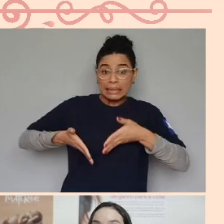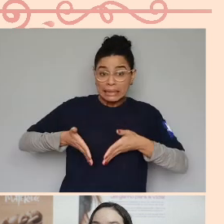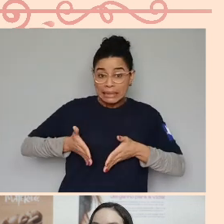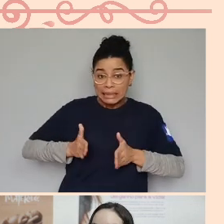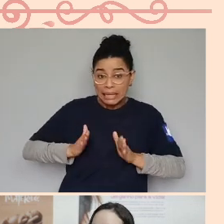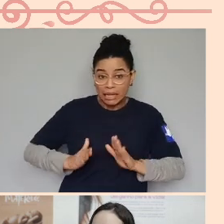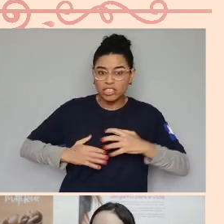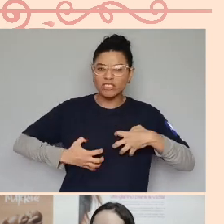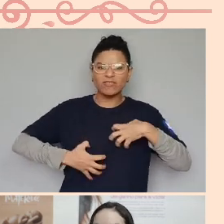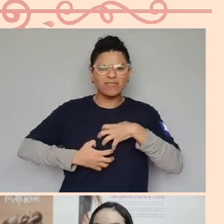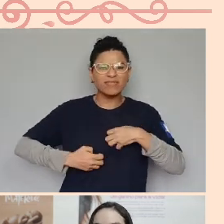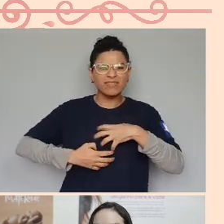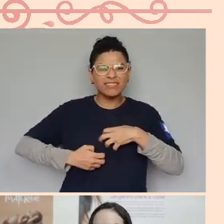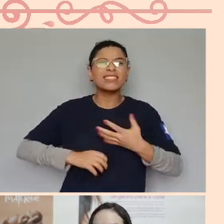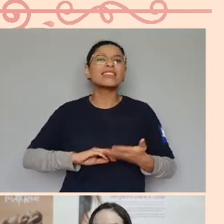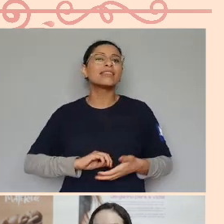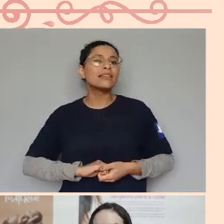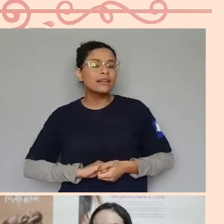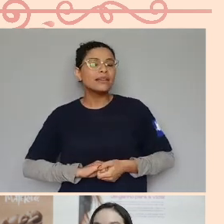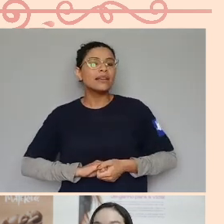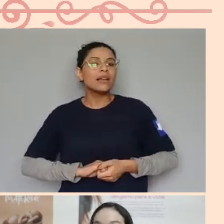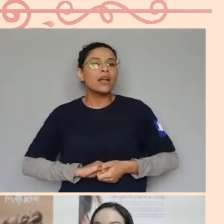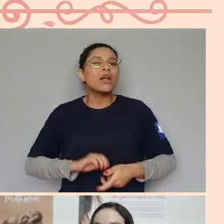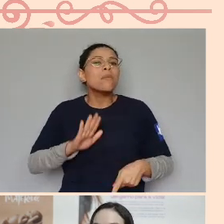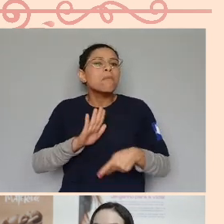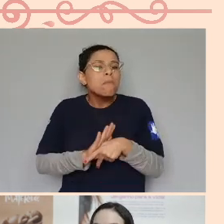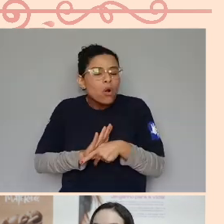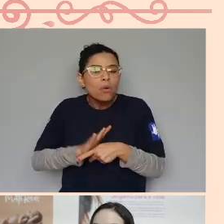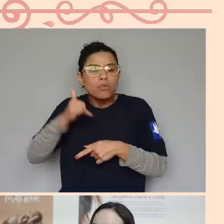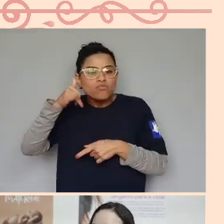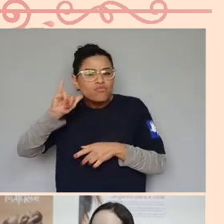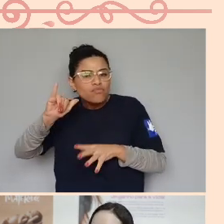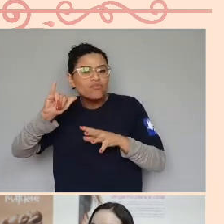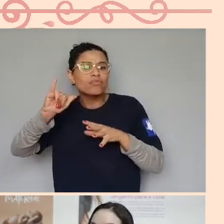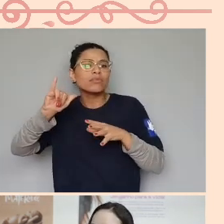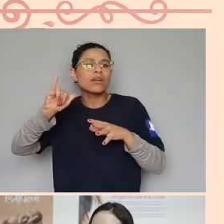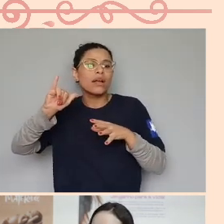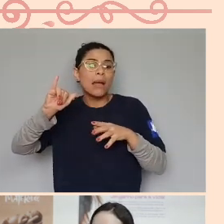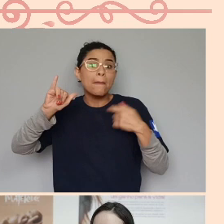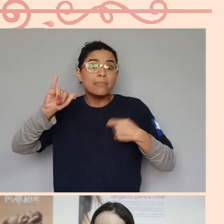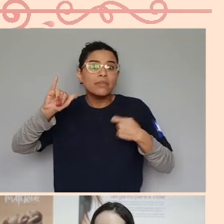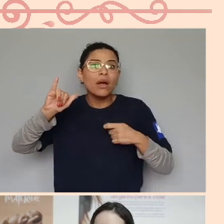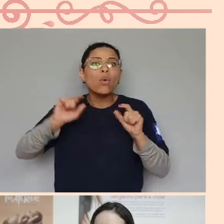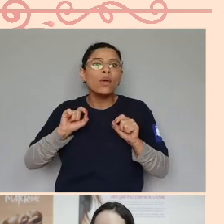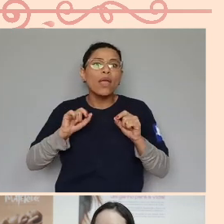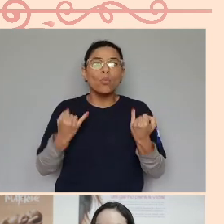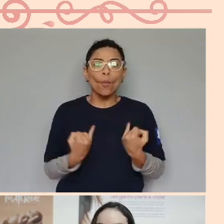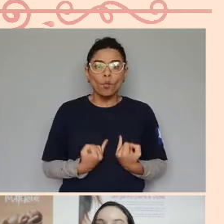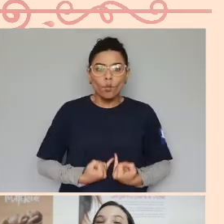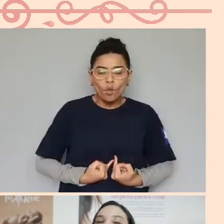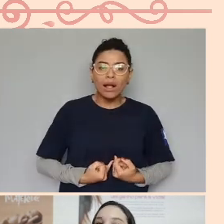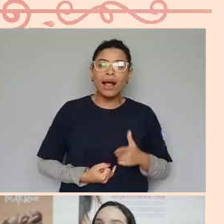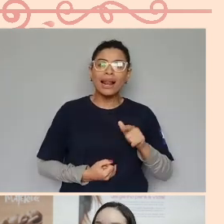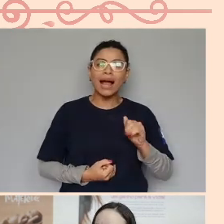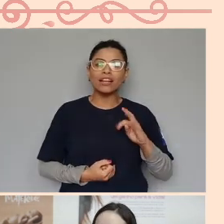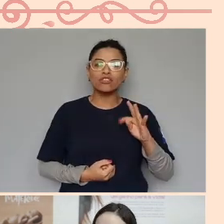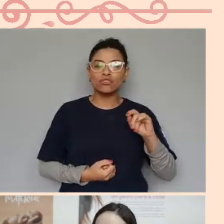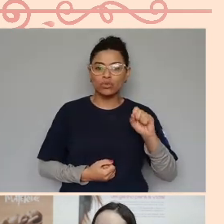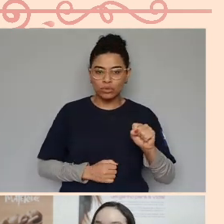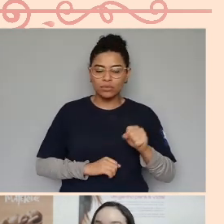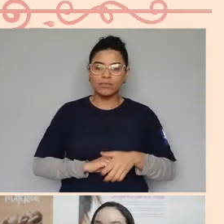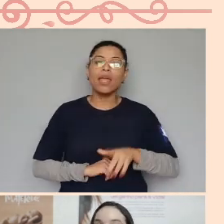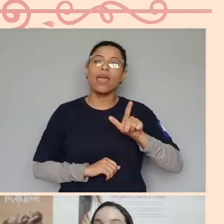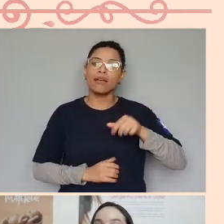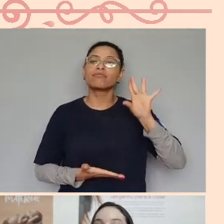com alergia à proteína do leite de vaca devem fazer dieta restrita de lácteo. Isso é